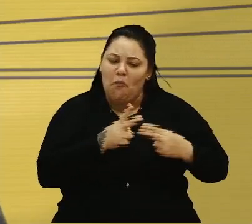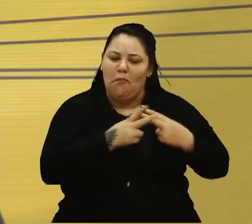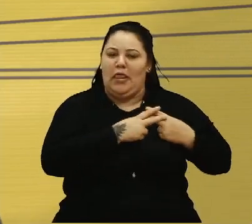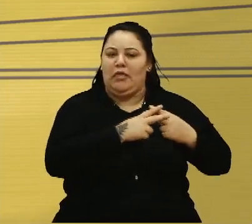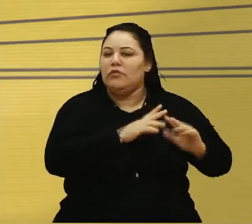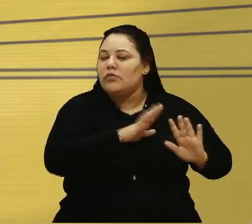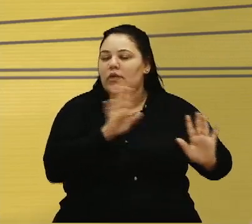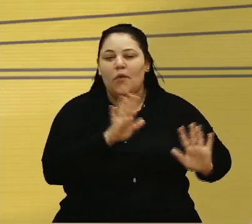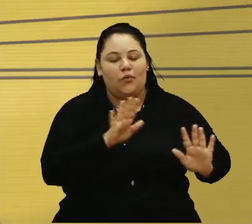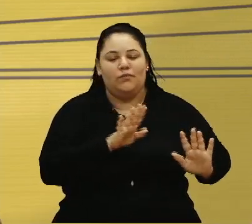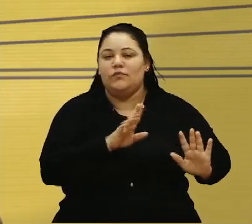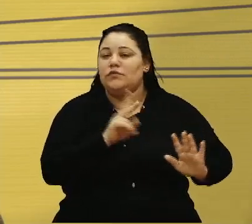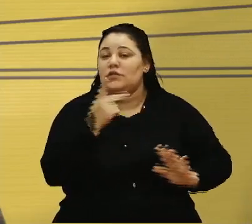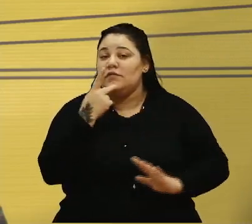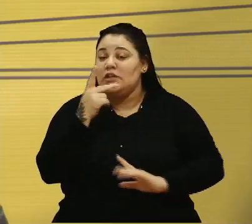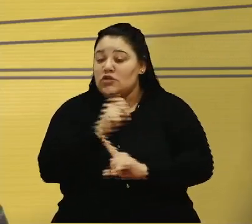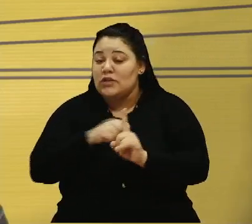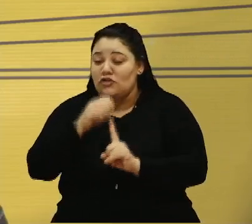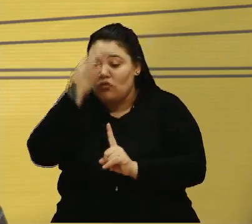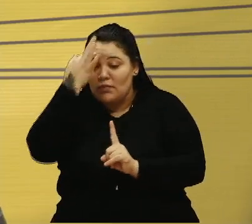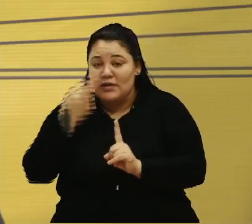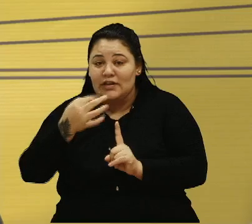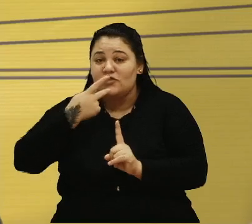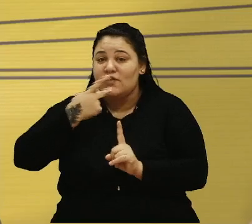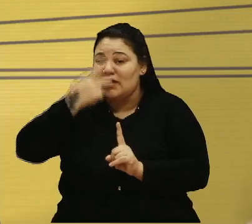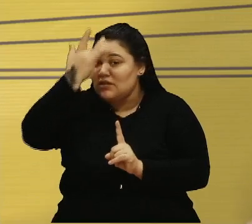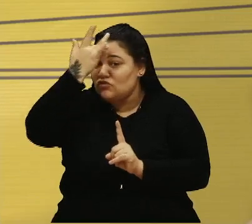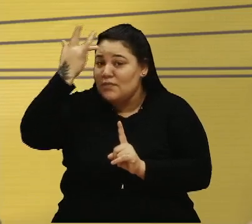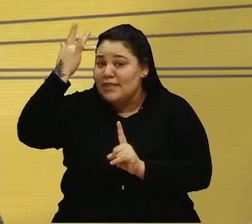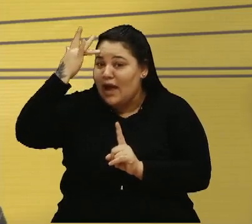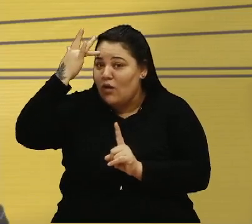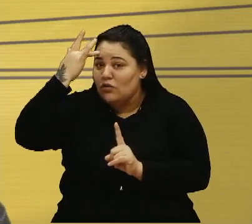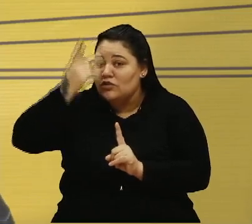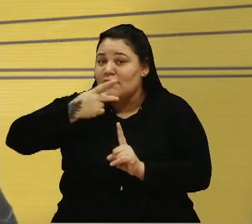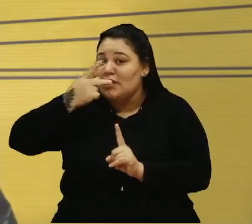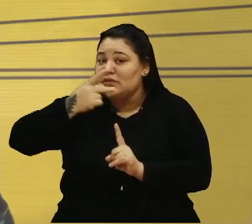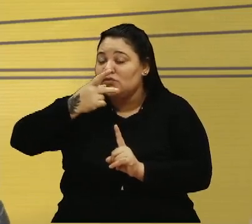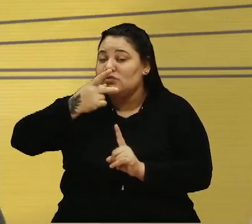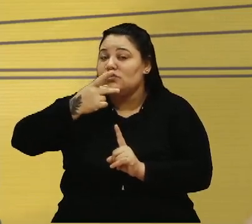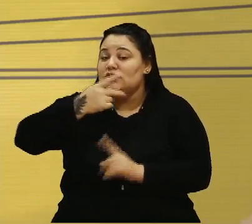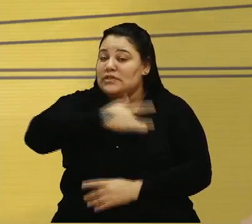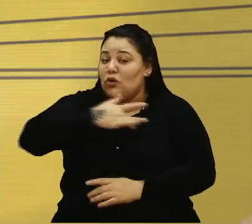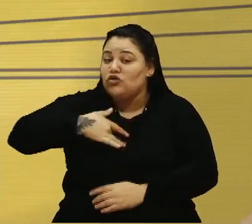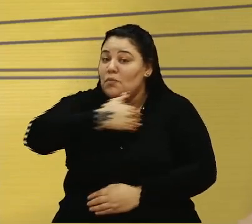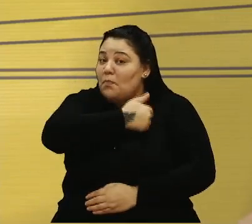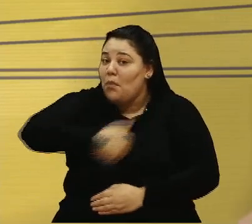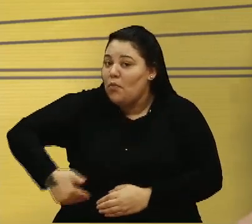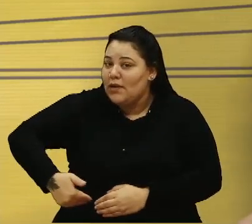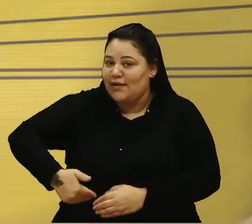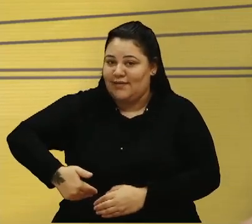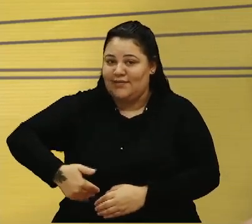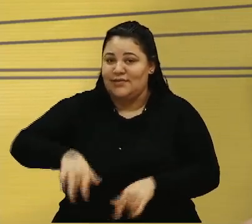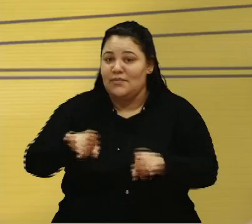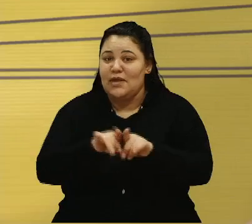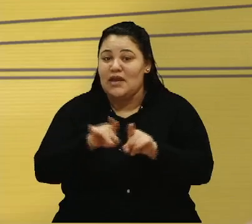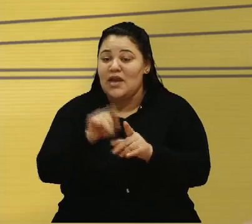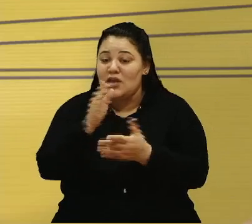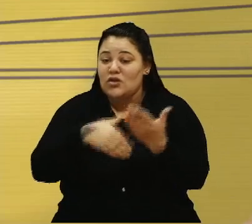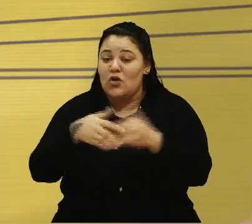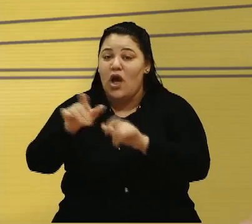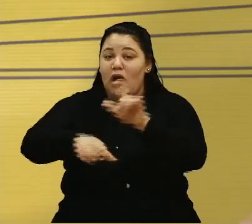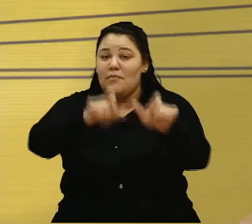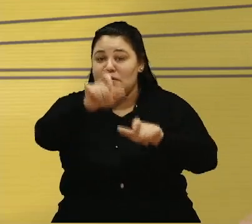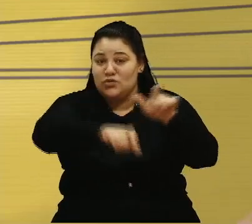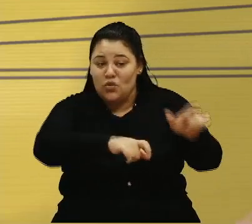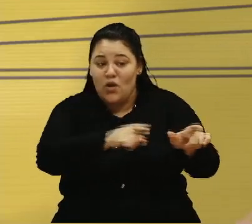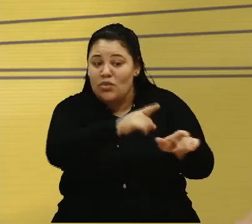gente fala de saúde mental, a gente está falando de um problema de saúde pública. Ou seja, que todos e todas nós temos